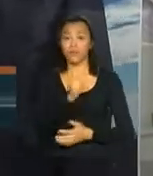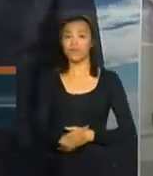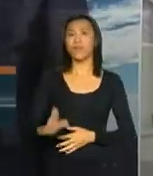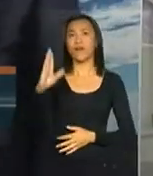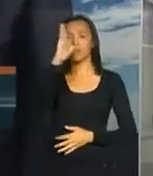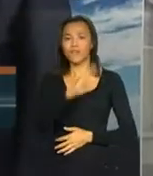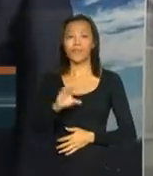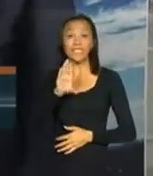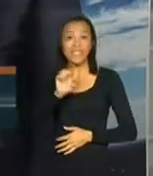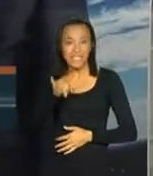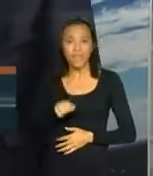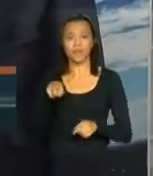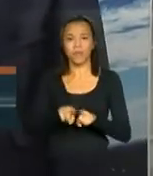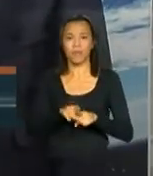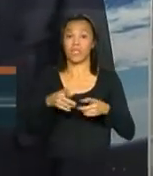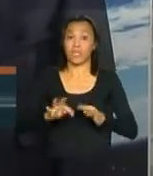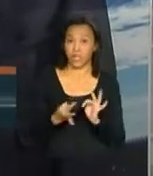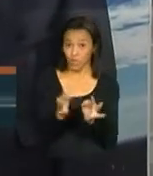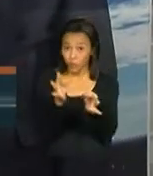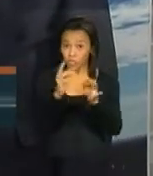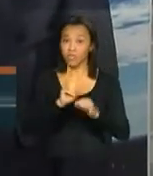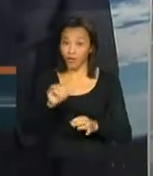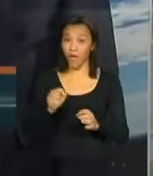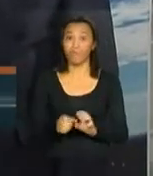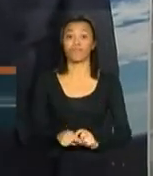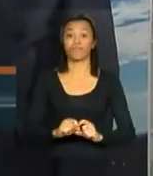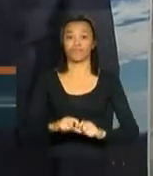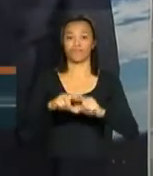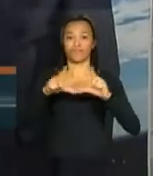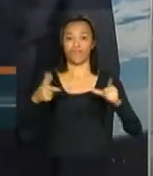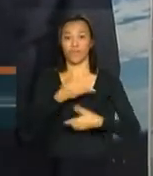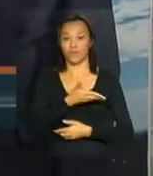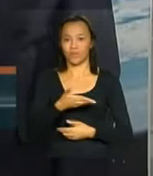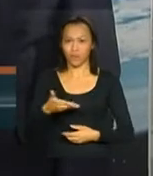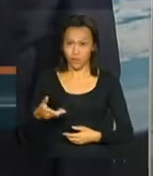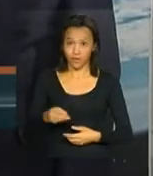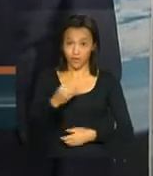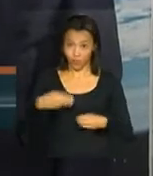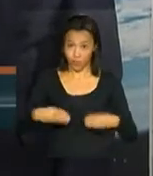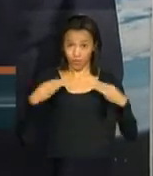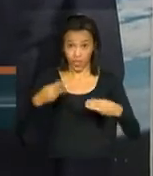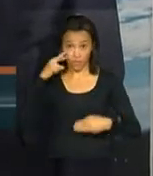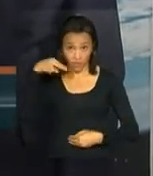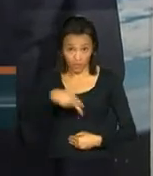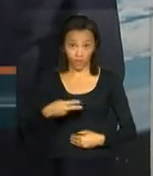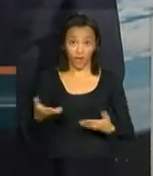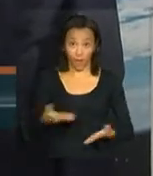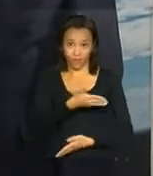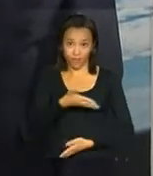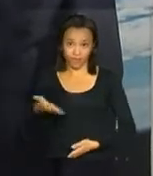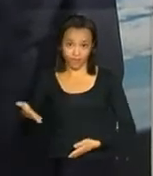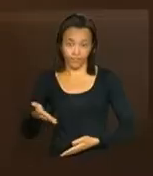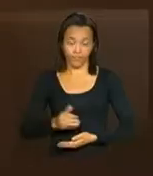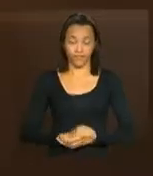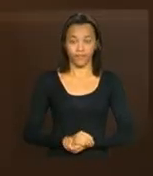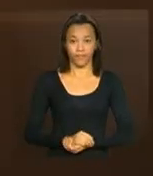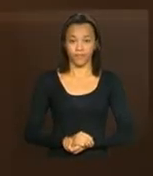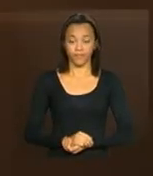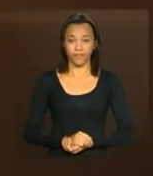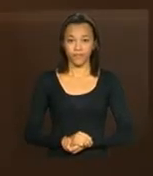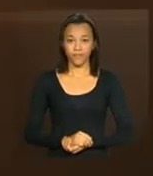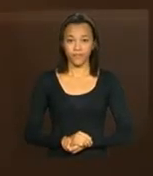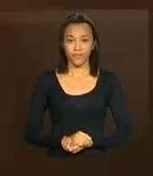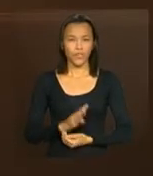Semana Nacional de Ciência e Tecnologia estão disponíveis no site do ministério que você vê aqui no vídeo o